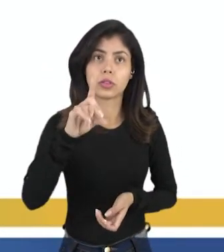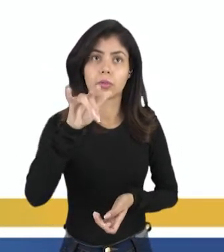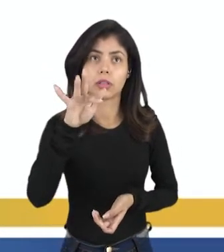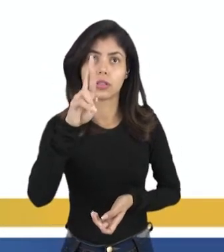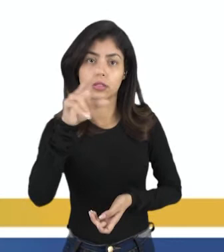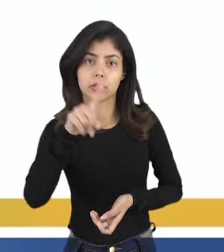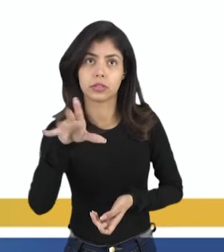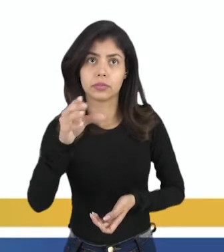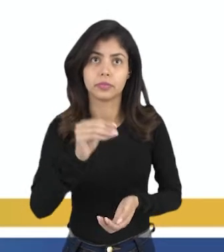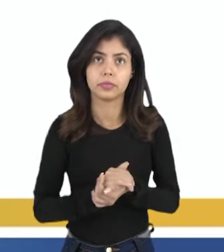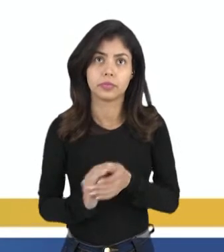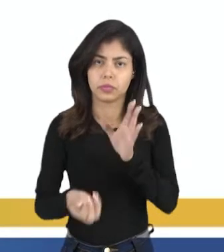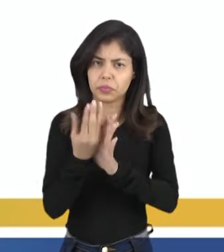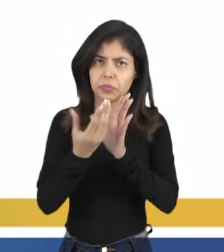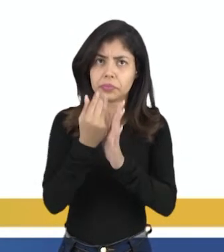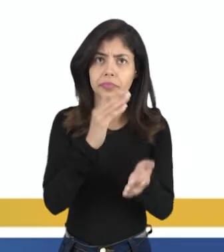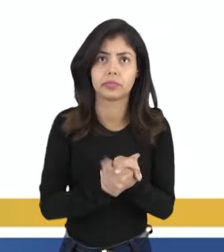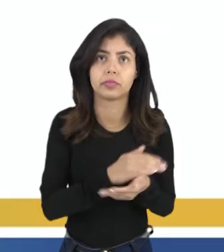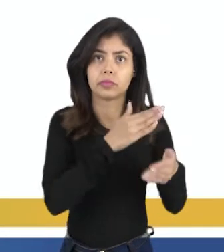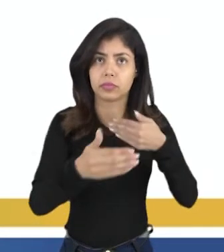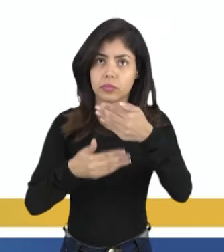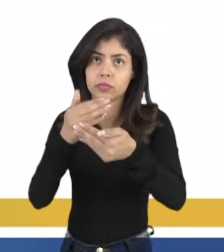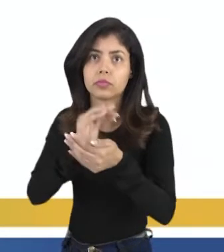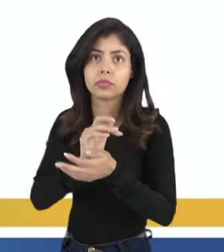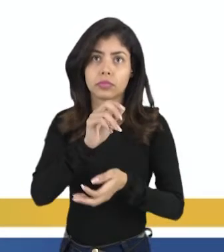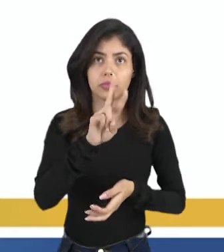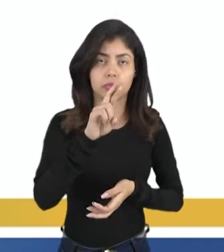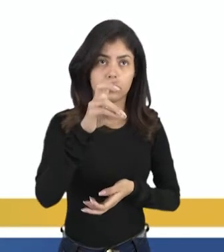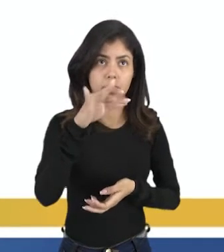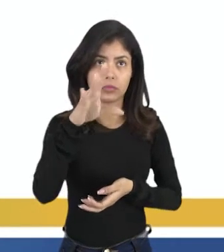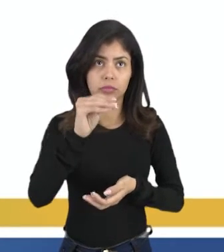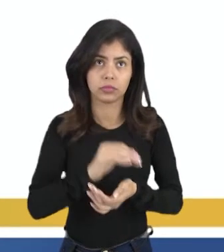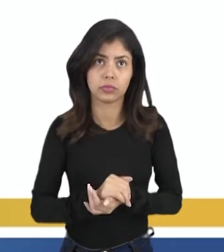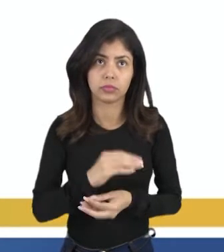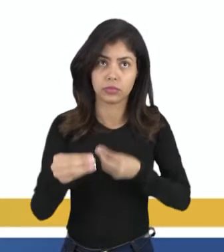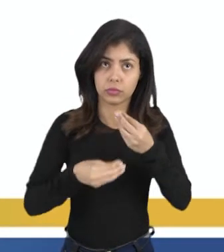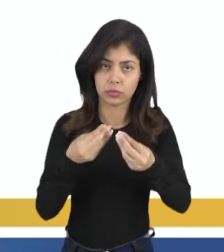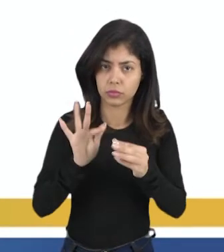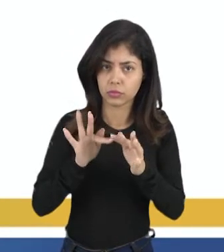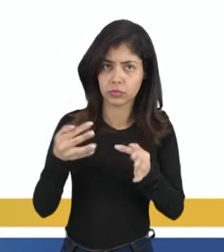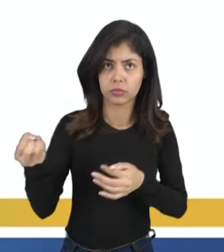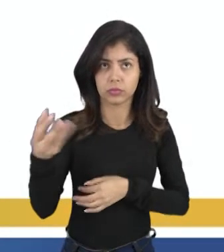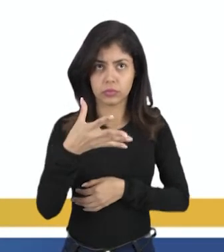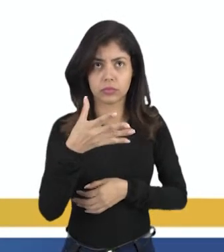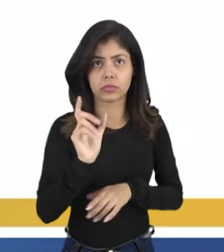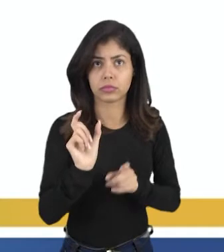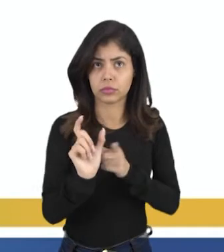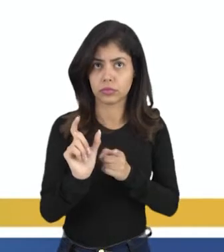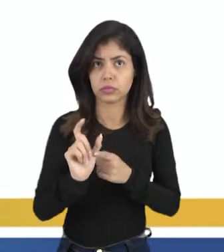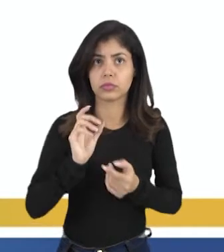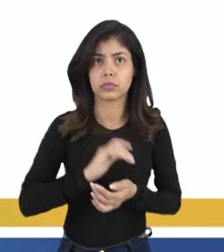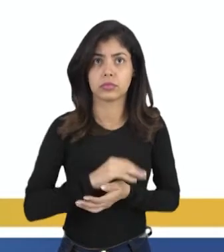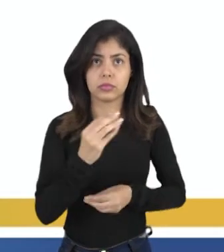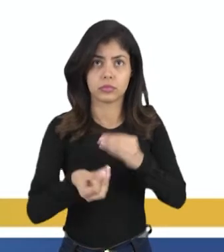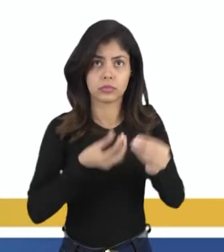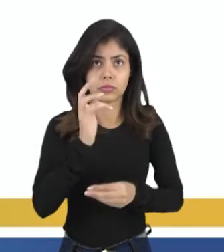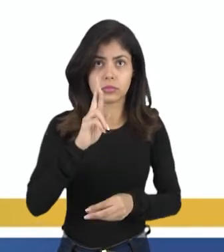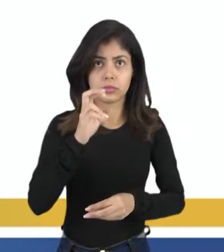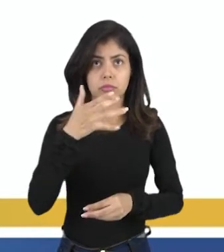Nominalização produzida por meio de processos derivacionais na formação de palavras